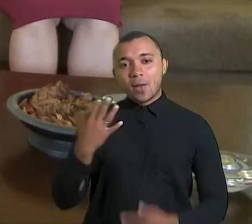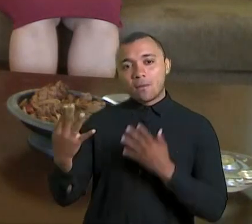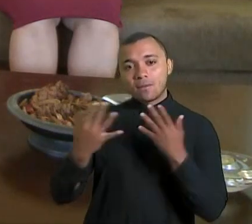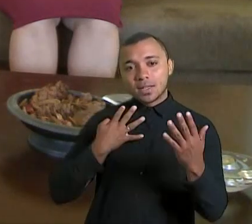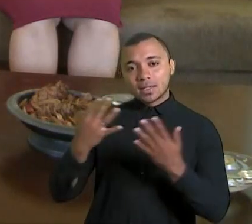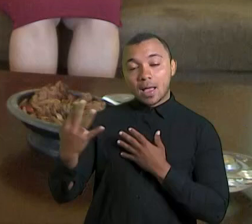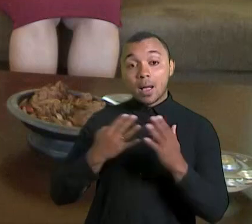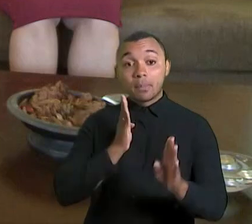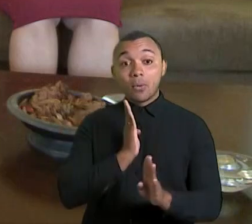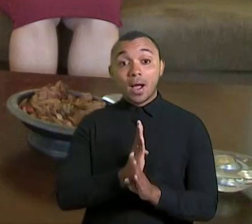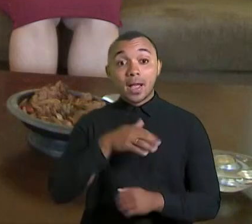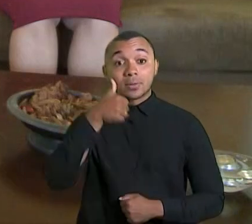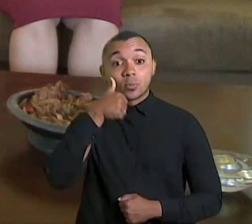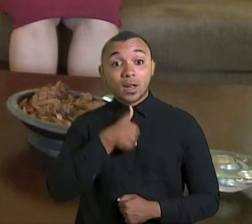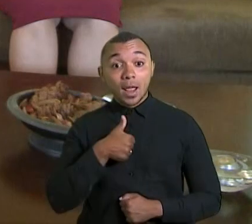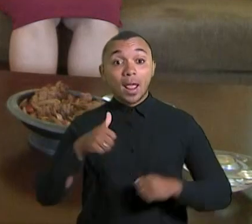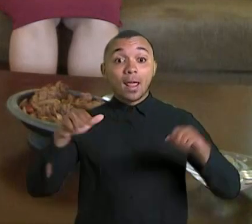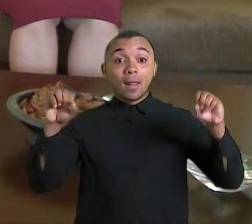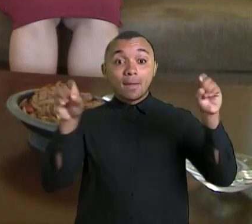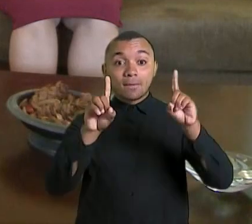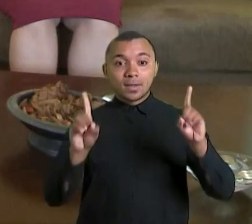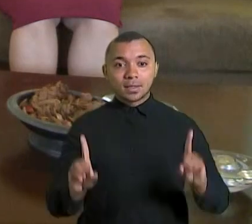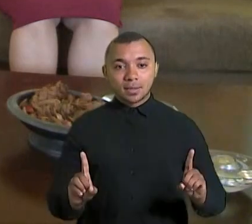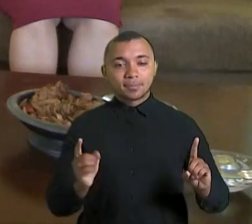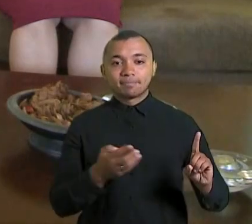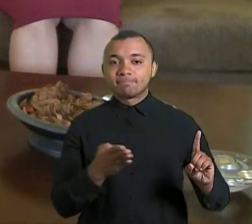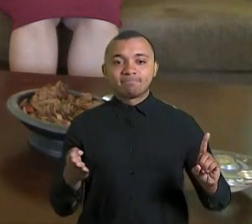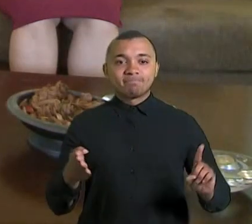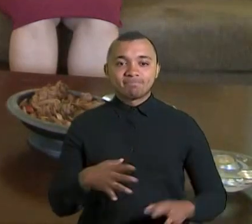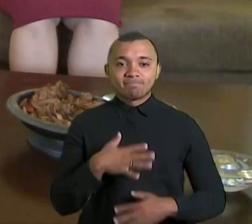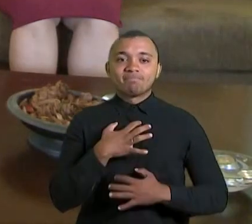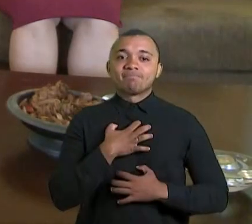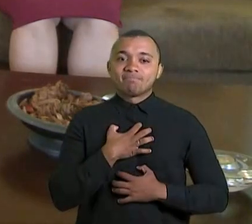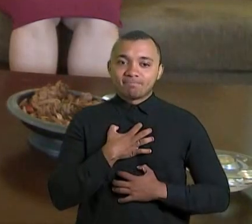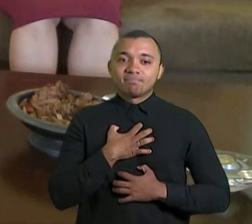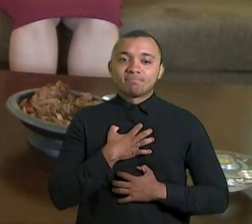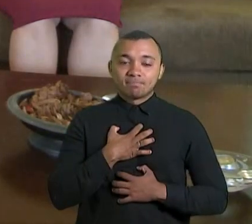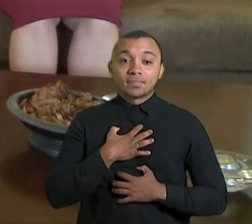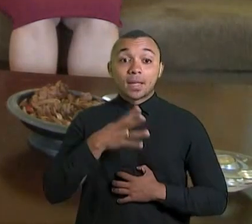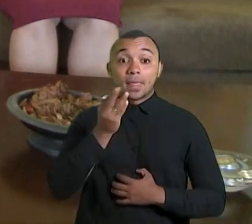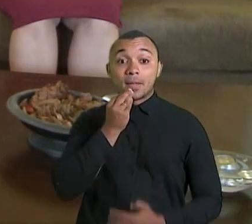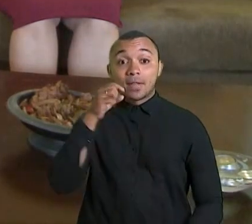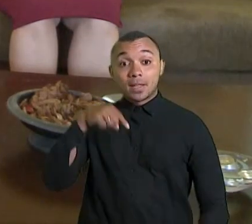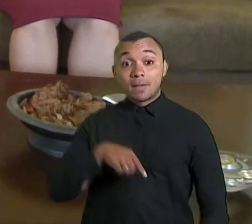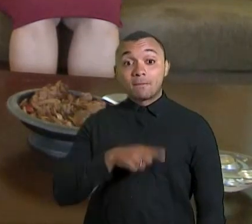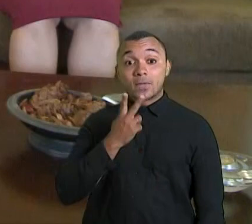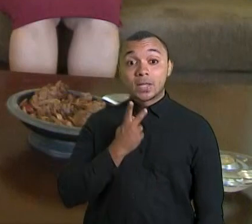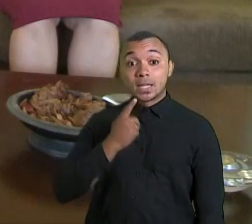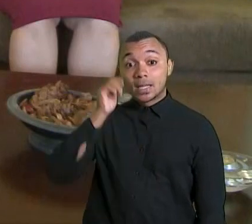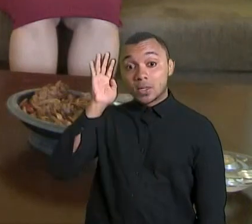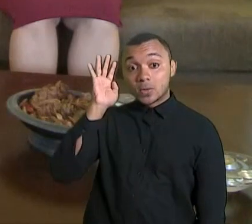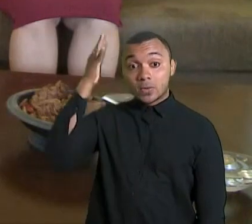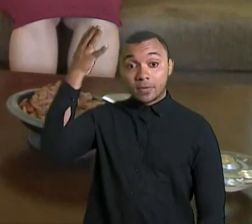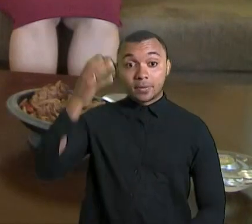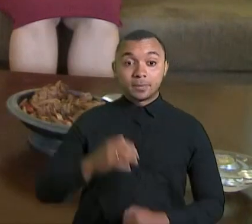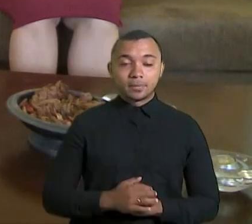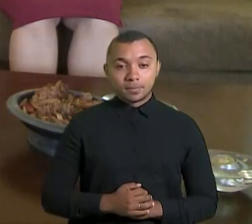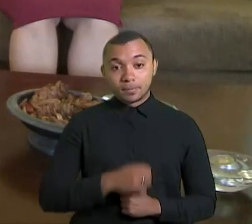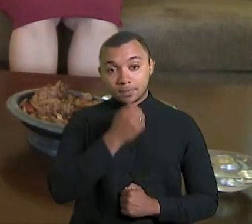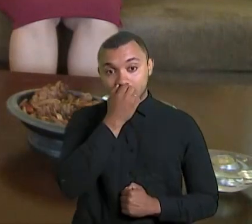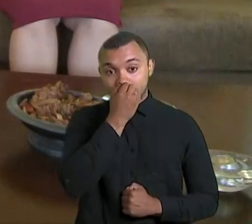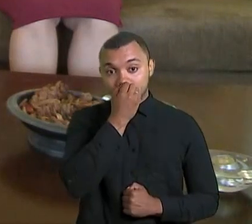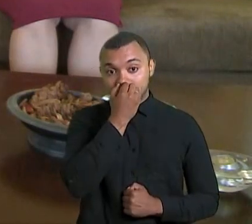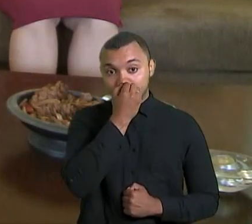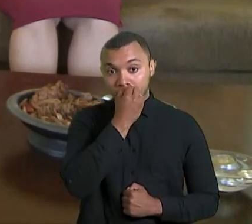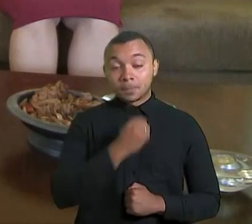demandas que as mulheres com deficiência passam e precisam, né, que sejam solucionados aqui em Fortaleza. Tainara, você é uma mulher com